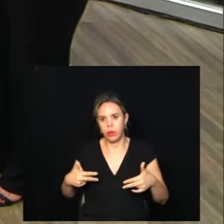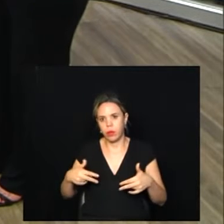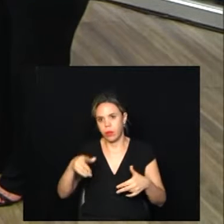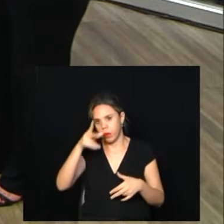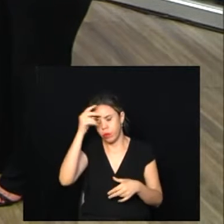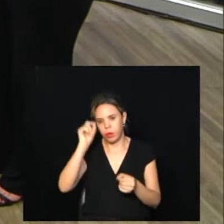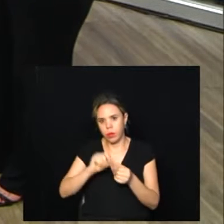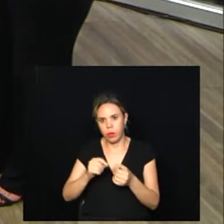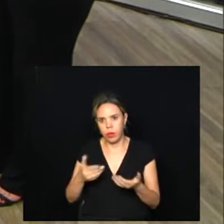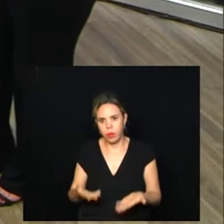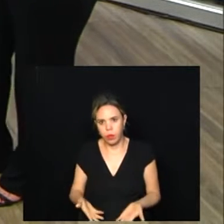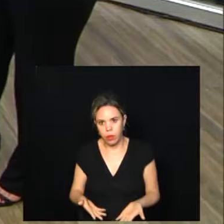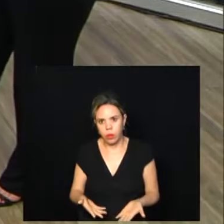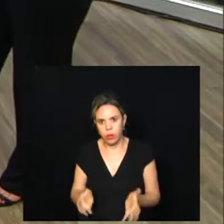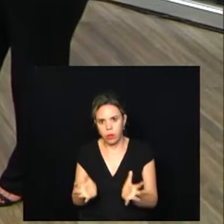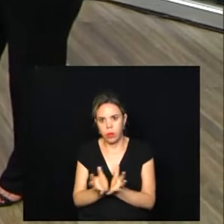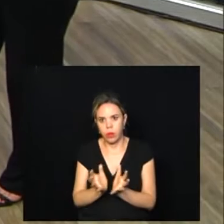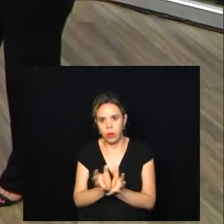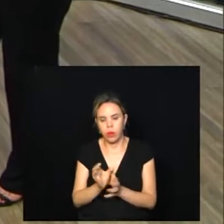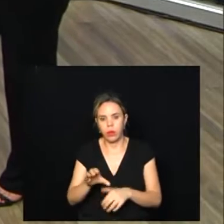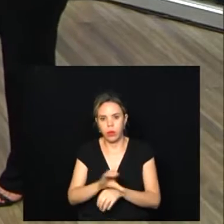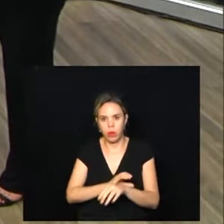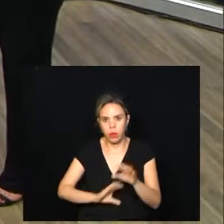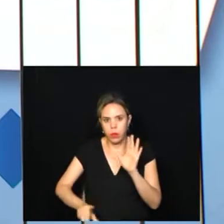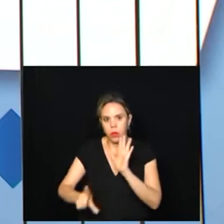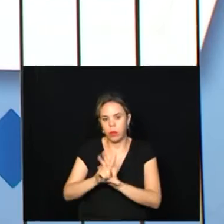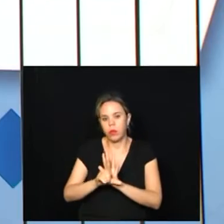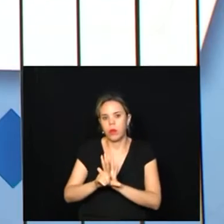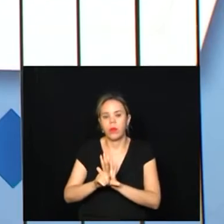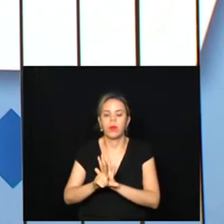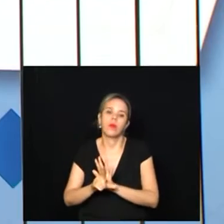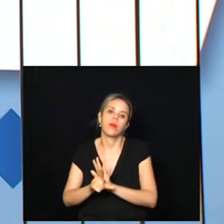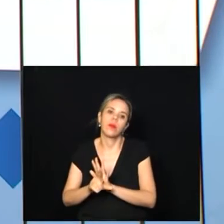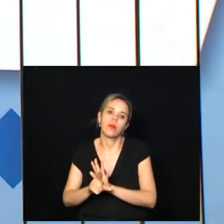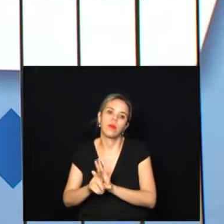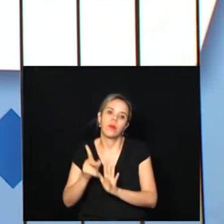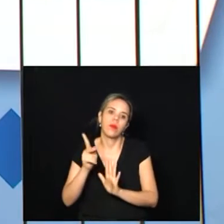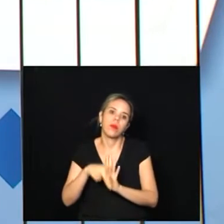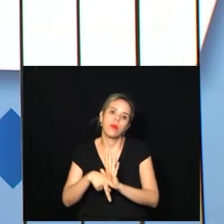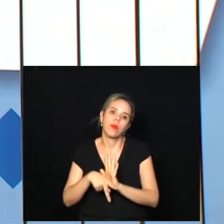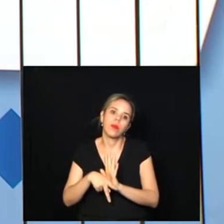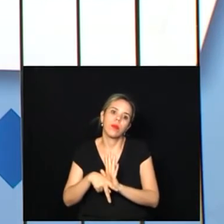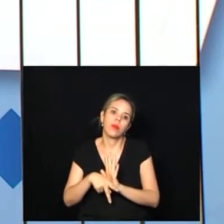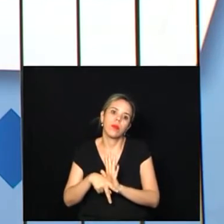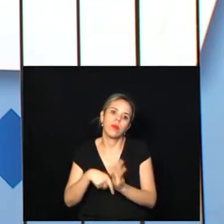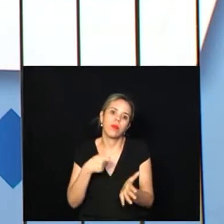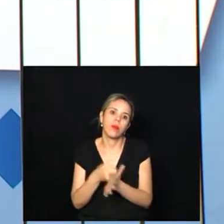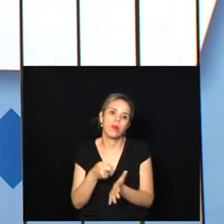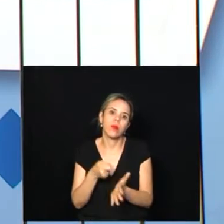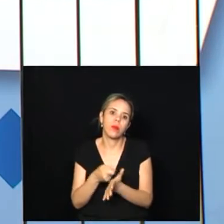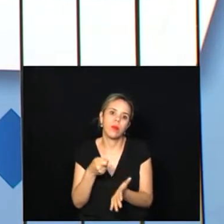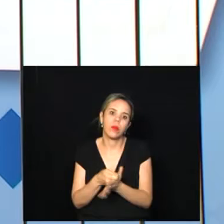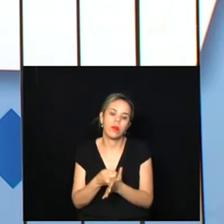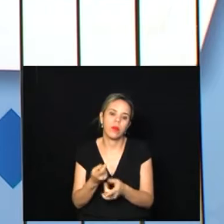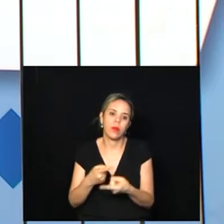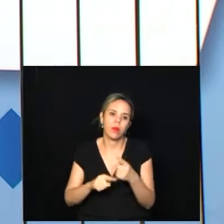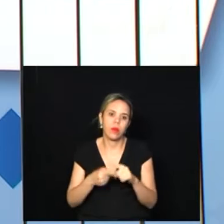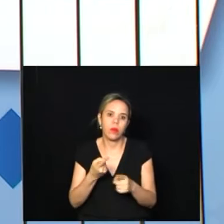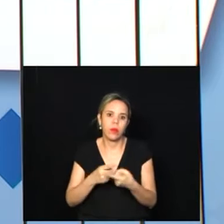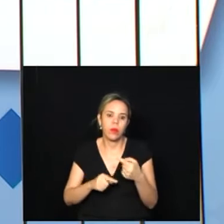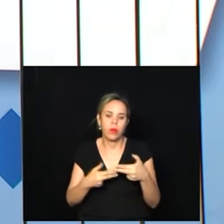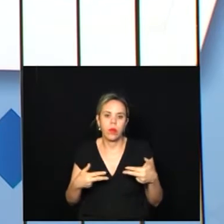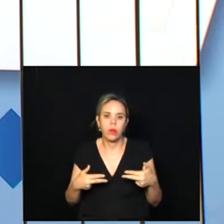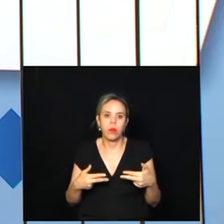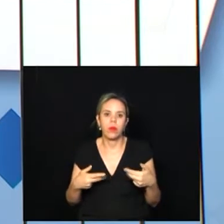serão realizadas pela Comissão de Constituição e Legalidade. São projetos que, obrigatoriamente, de acordo com a